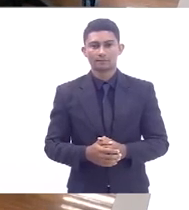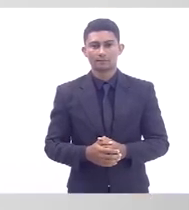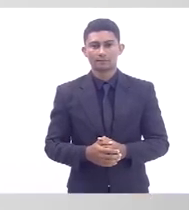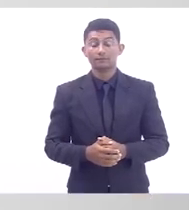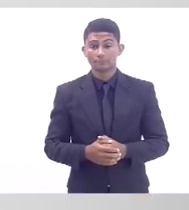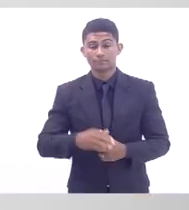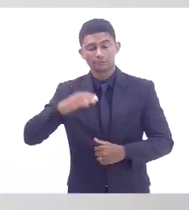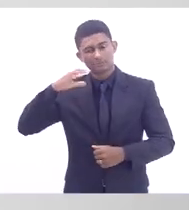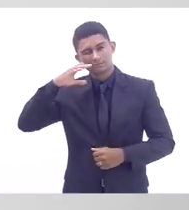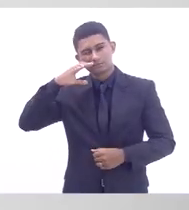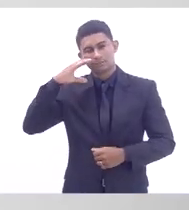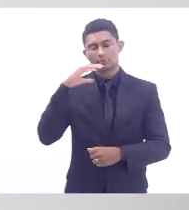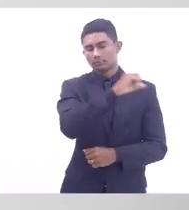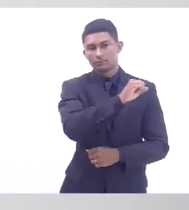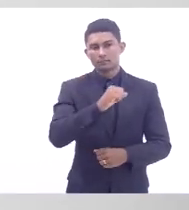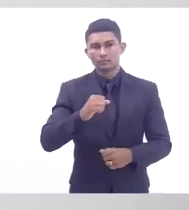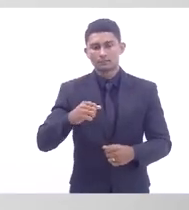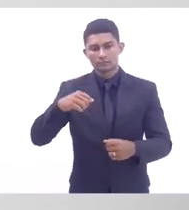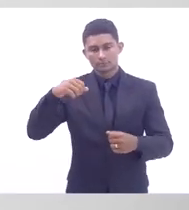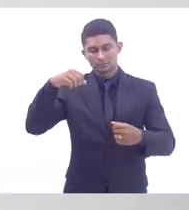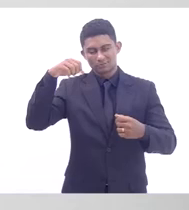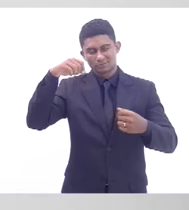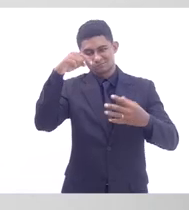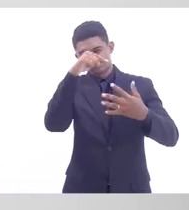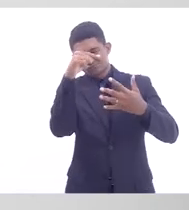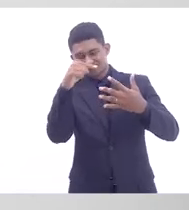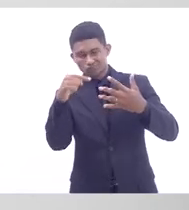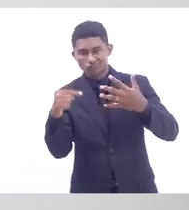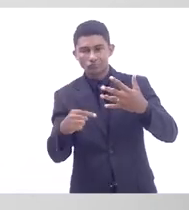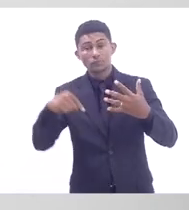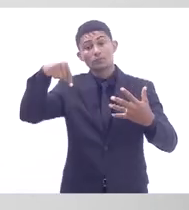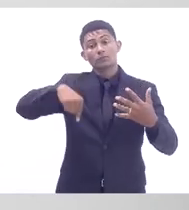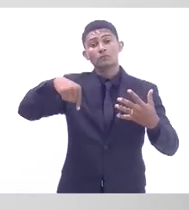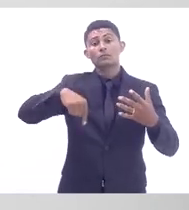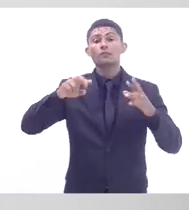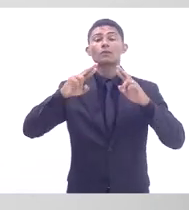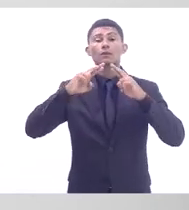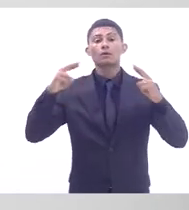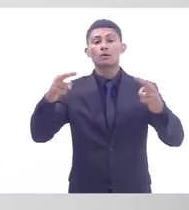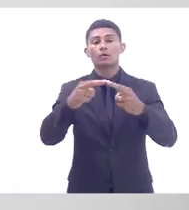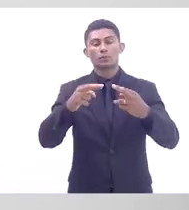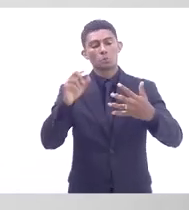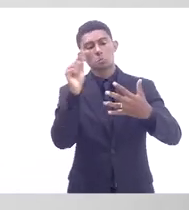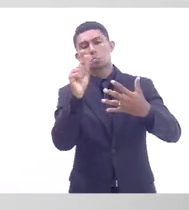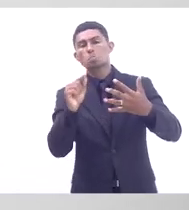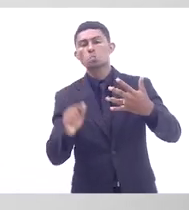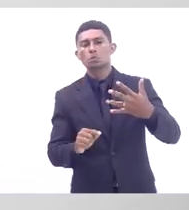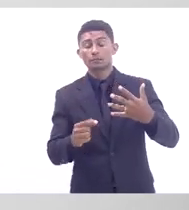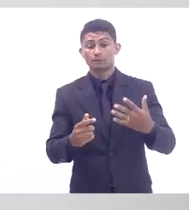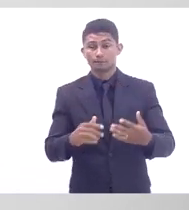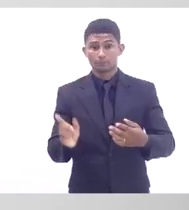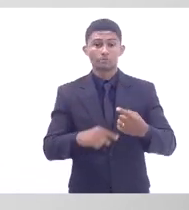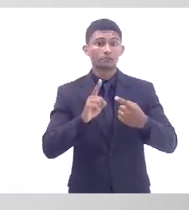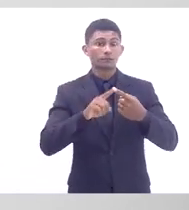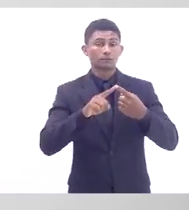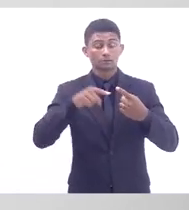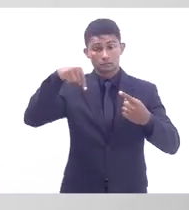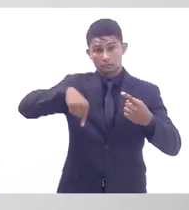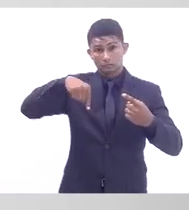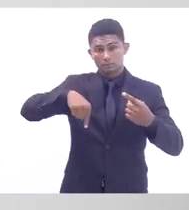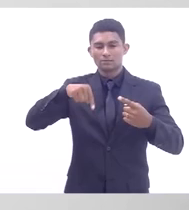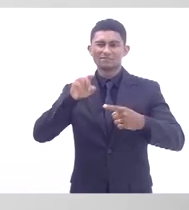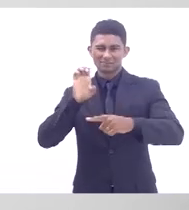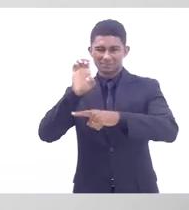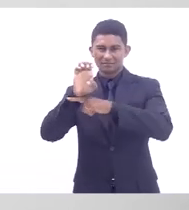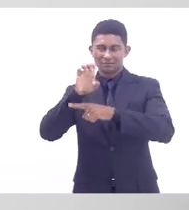e rapidamente né quero só ponto algumas questões com relação aos essa audiência pública a gente vive no estado do Rio de Janeiro é